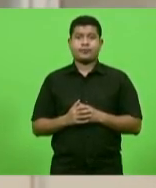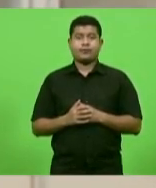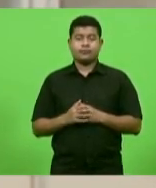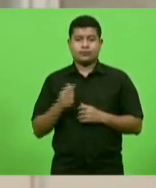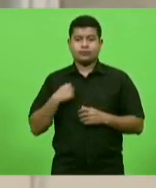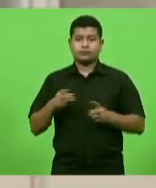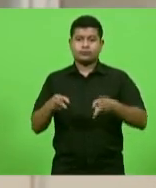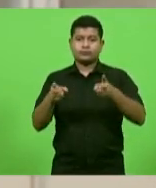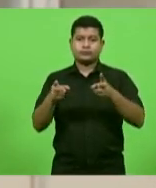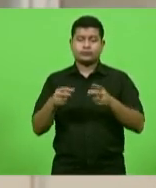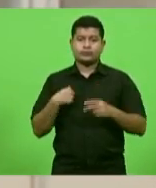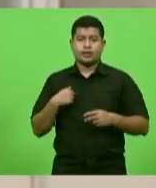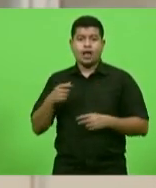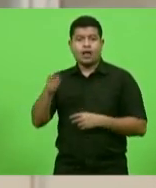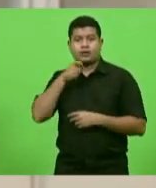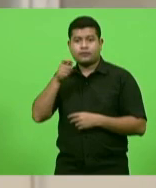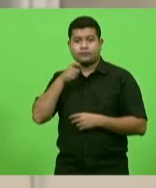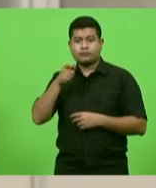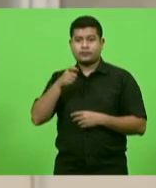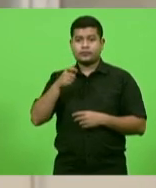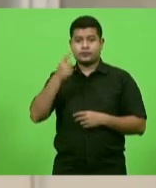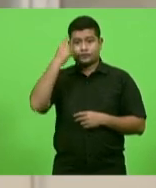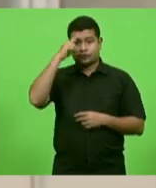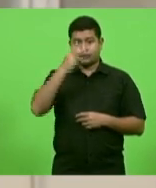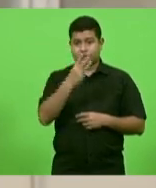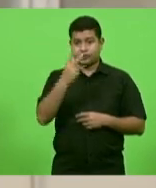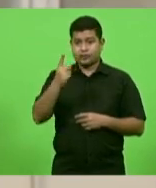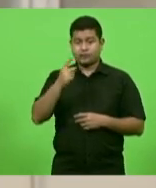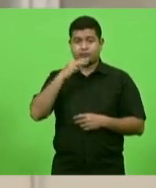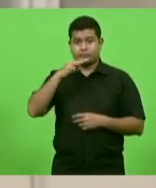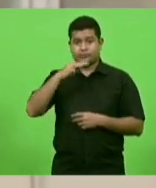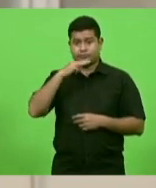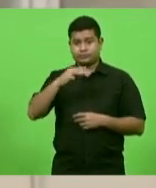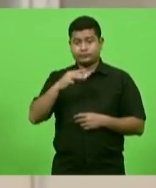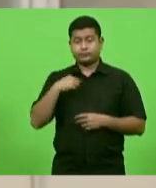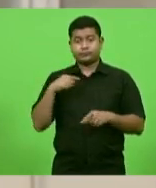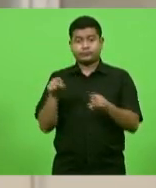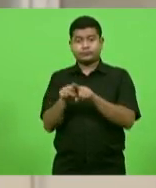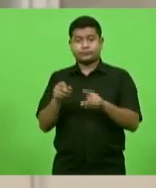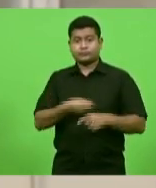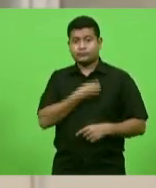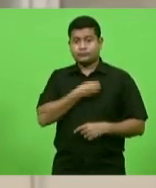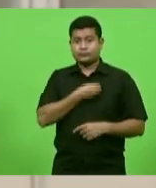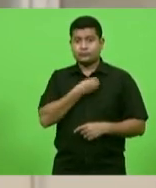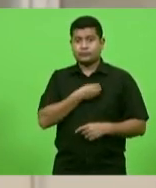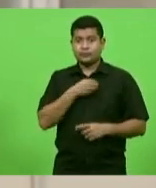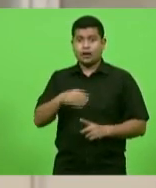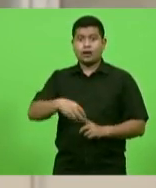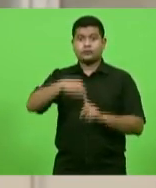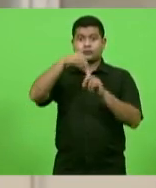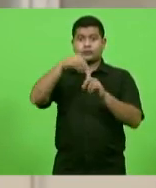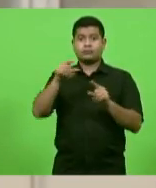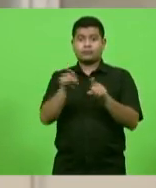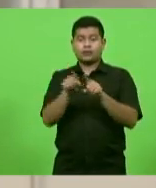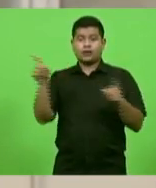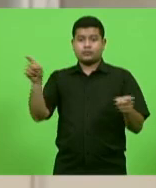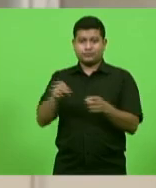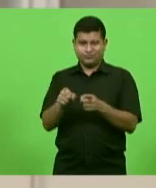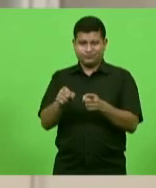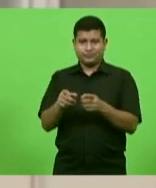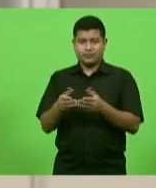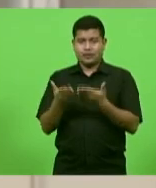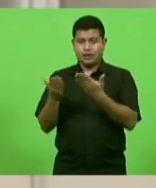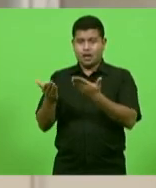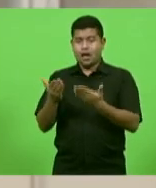posso possível na entrevista coletiva do dia Trinta e Um de Março também presentes ali eu faço destaca que é mais curto